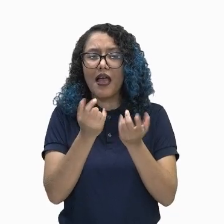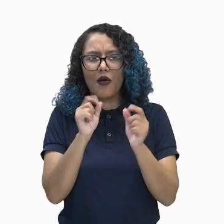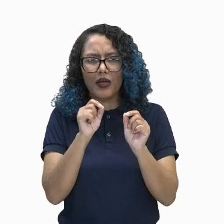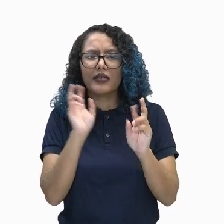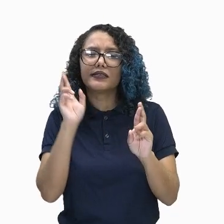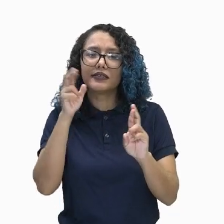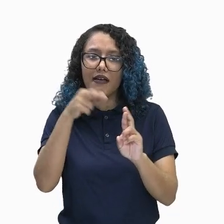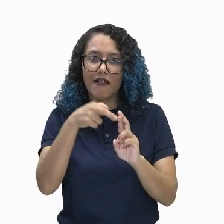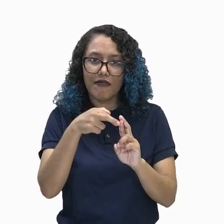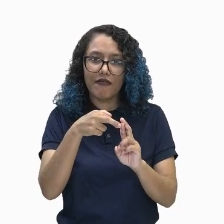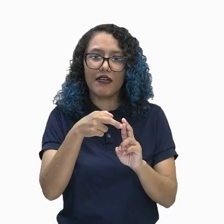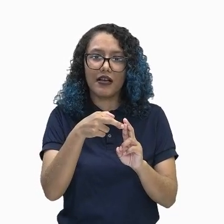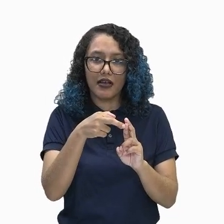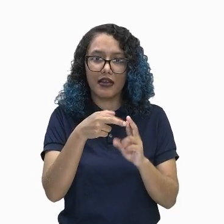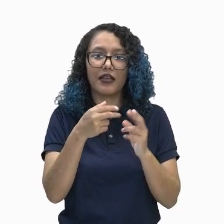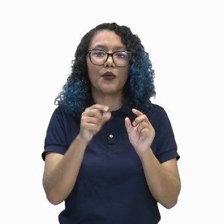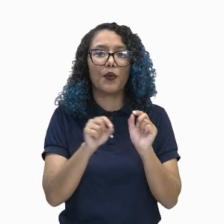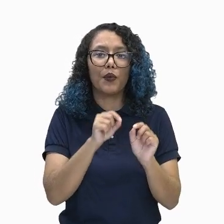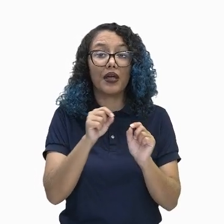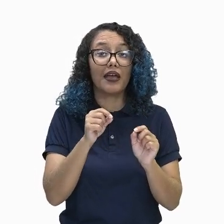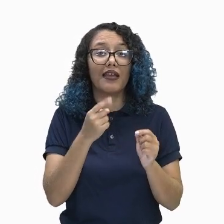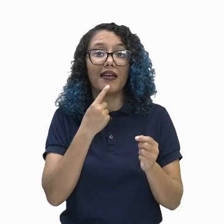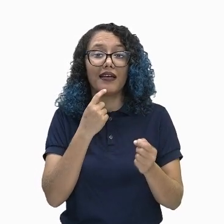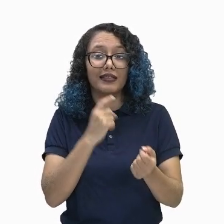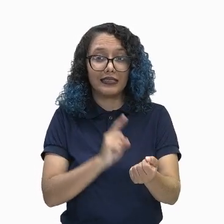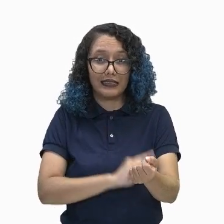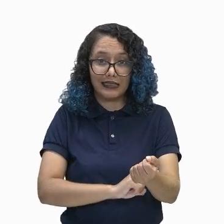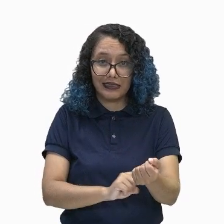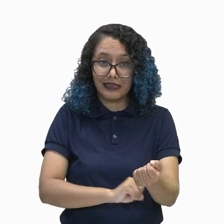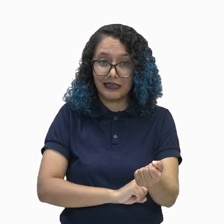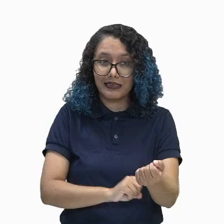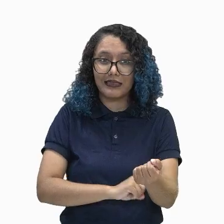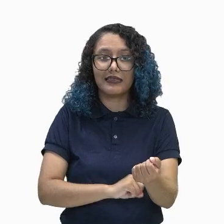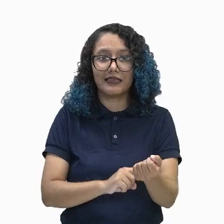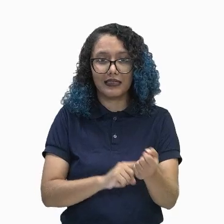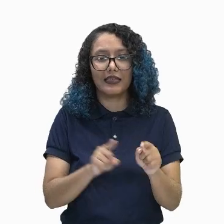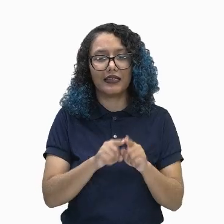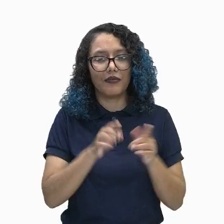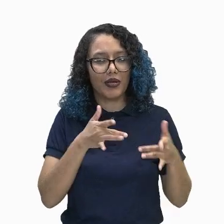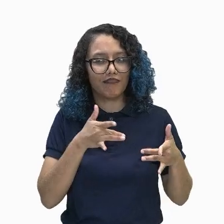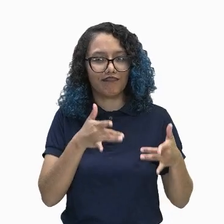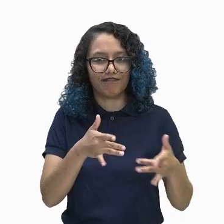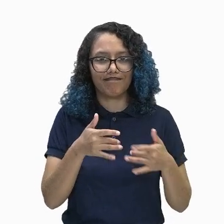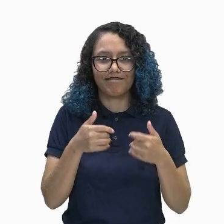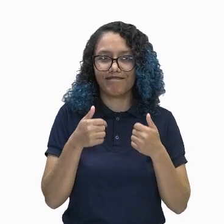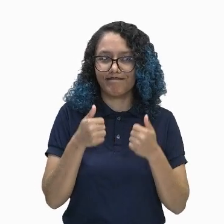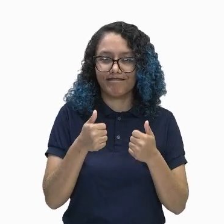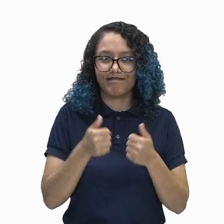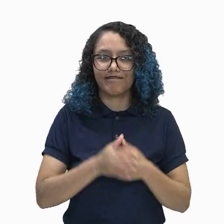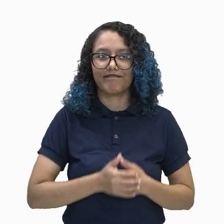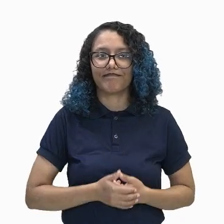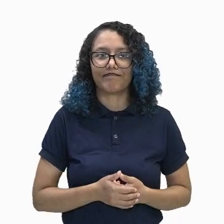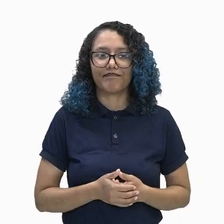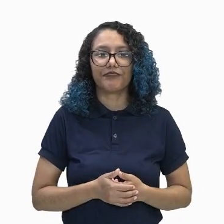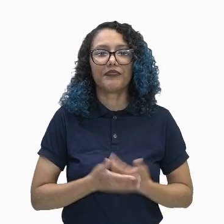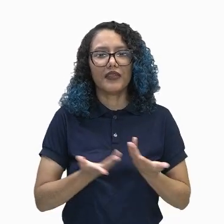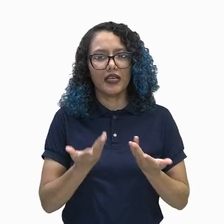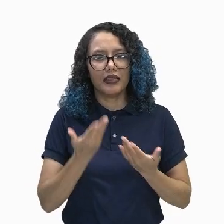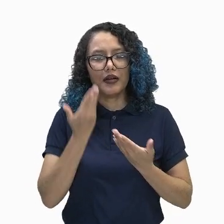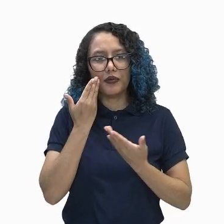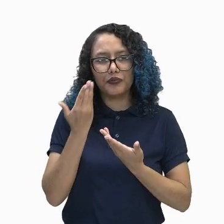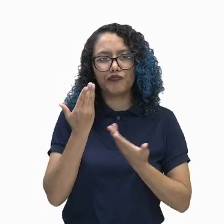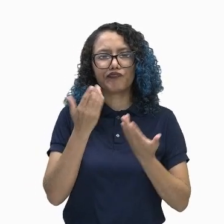remete justamente e diretamente ao sangue, à doação de sangue, ao ato de doar. Ok? E dessa maneira, articulando todas